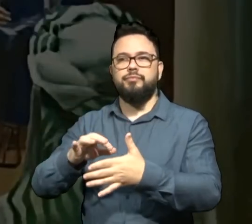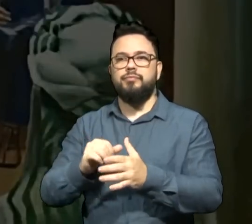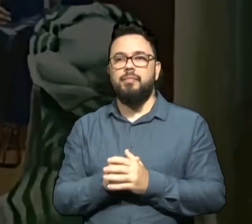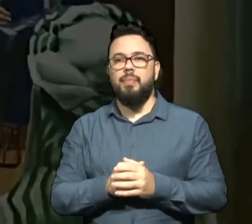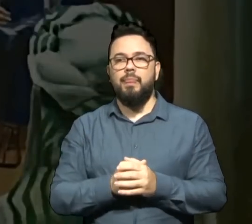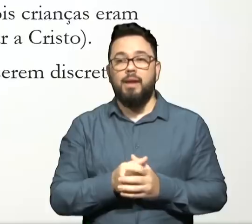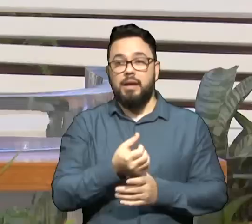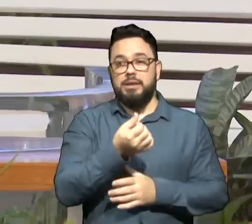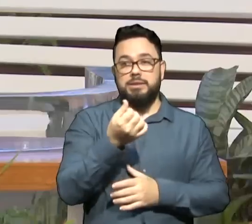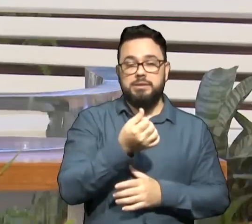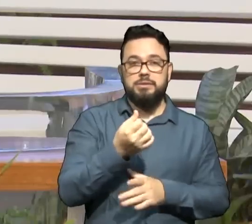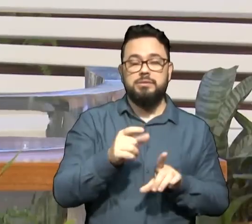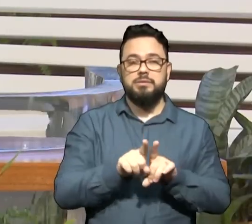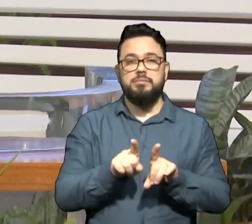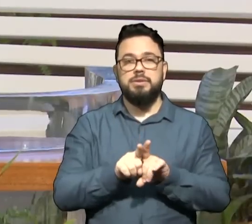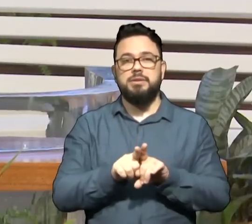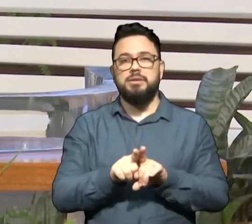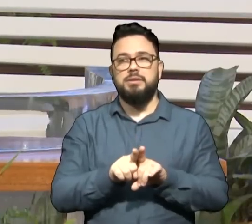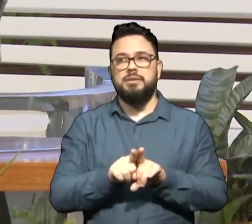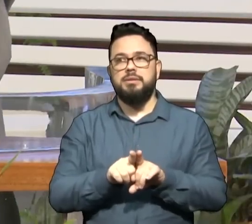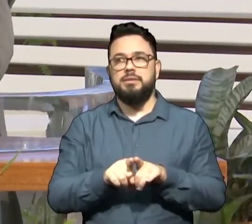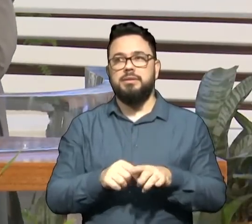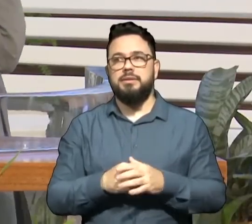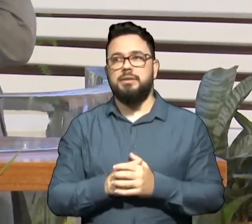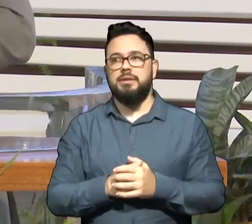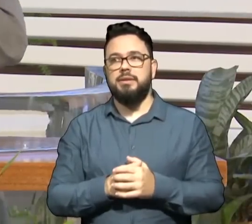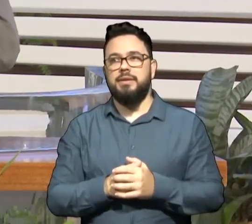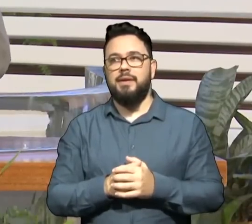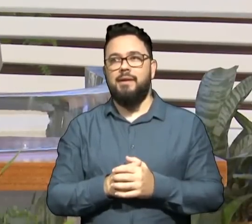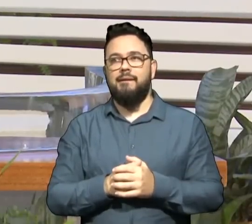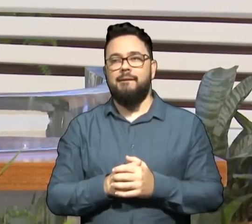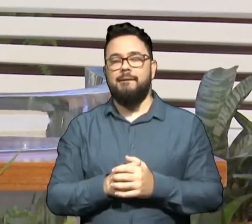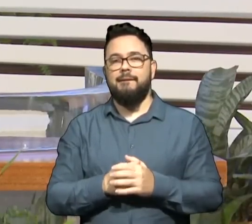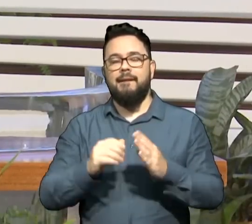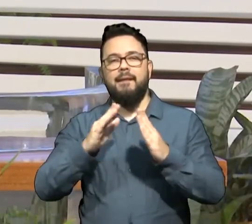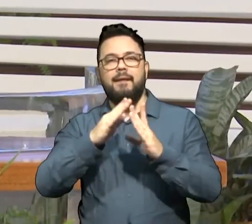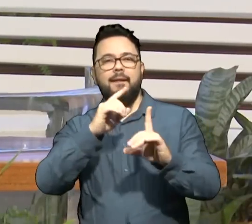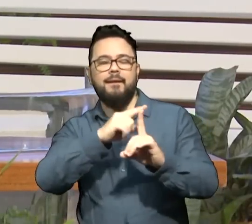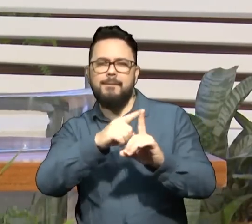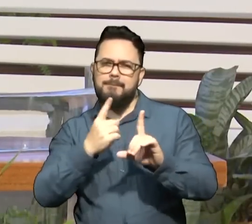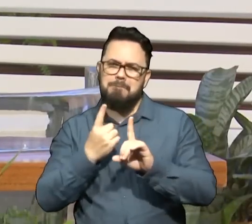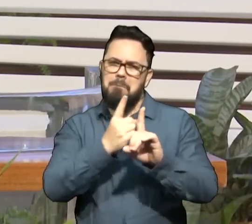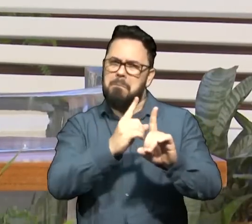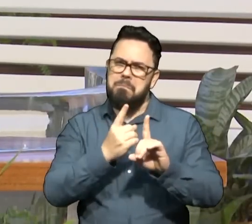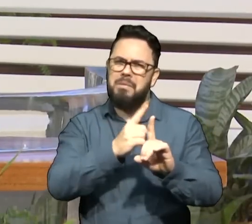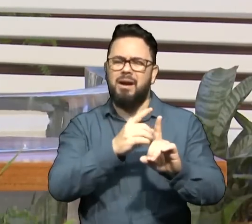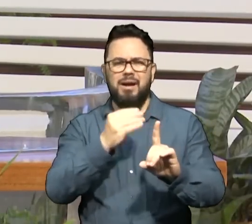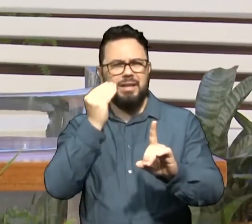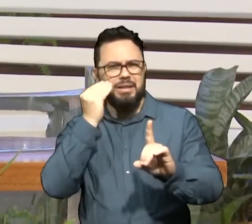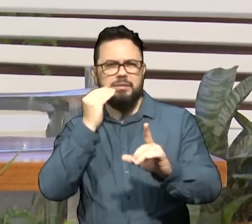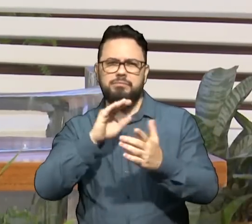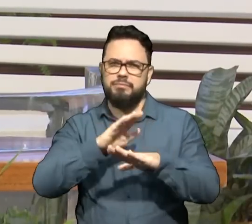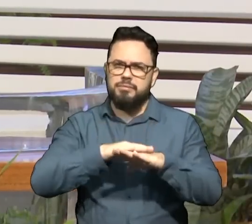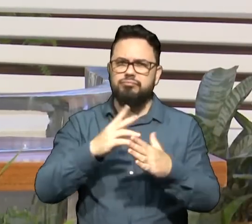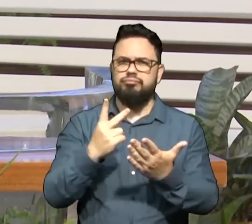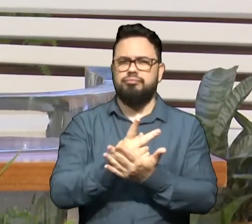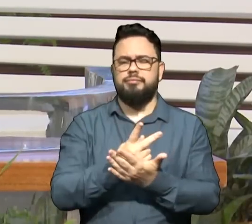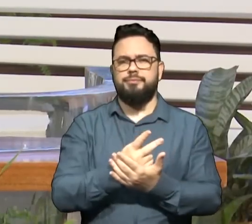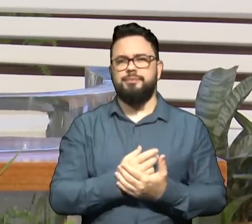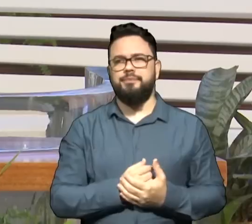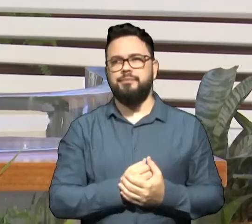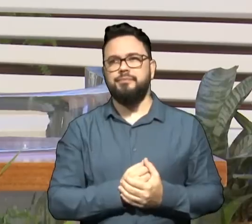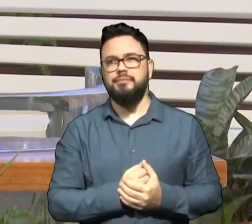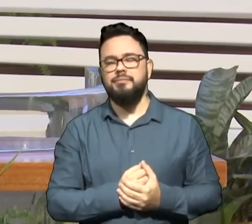Éfeso que eu falei com vocês ã agora eu quero mostrar para vocês outros problemas que o autor do Apocalipse tinha nós